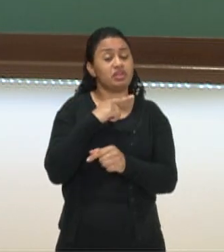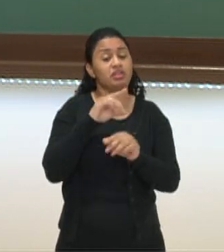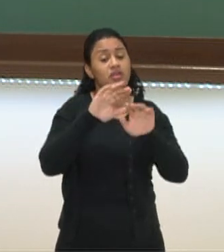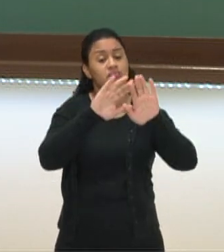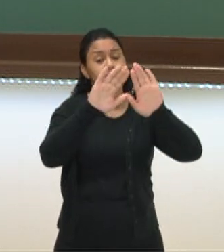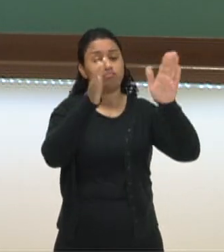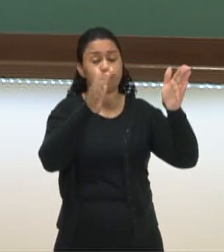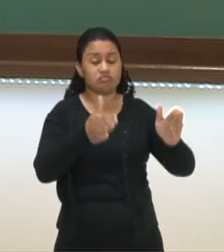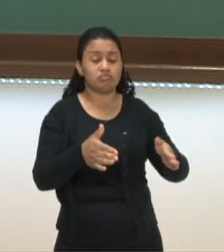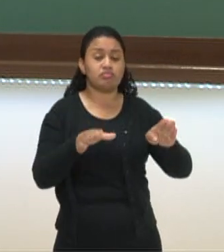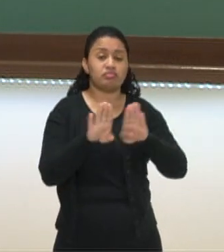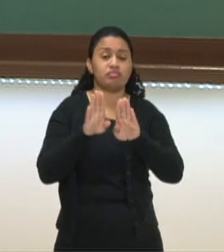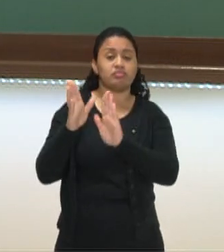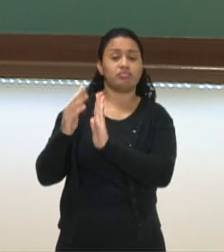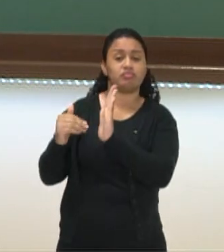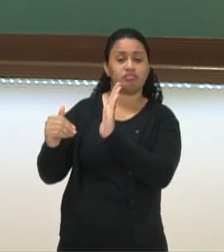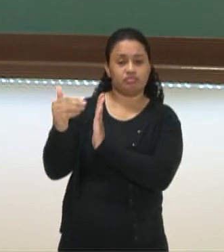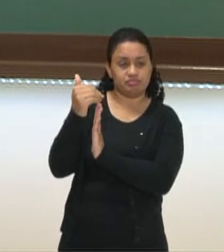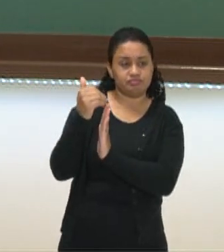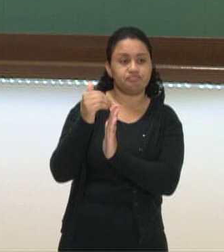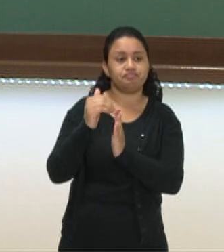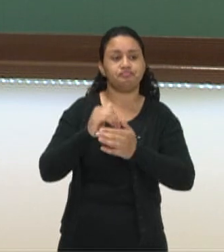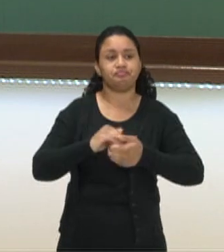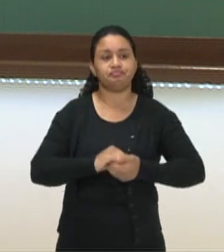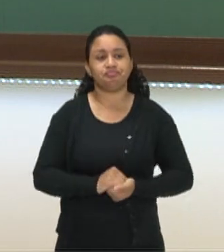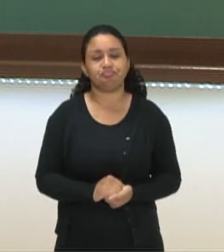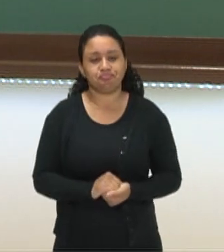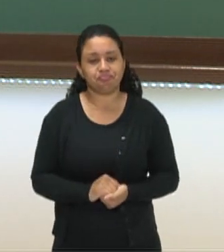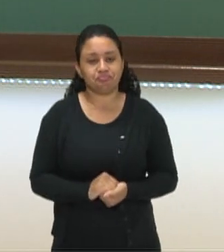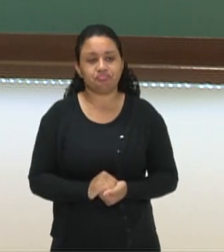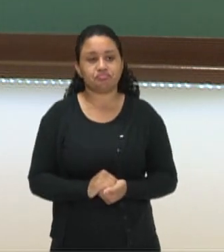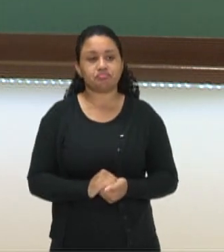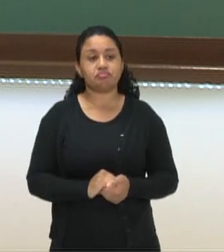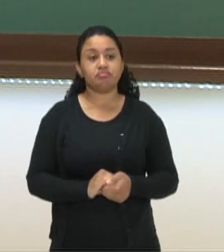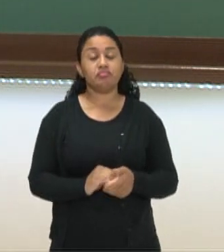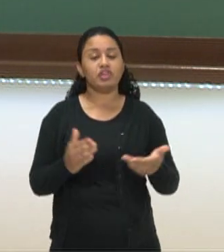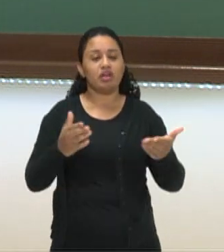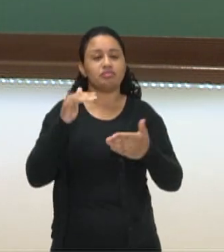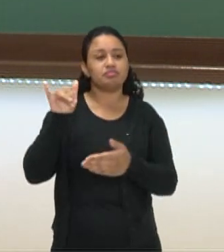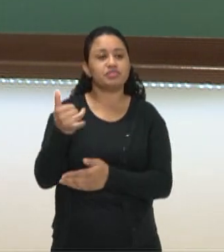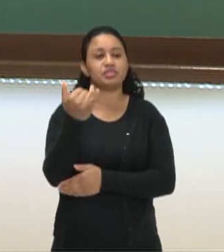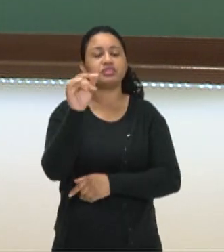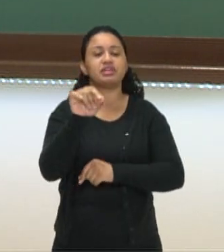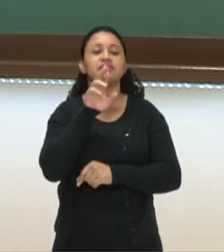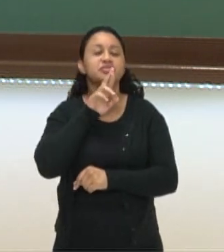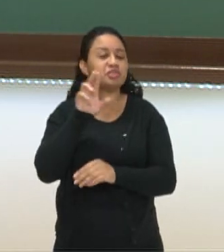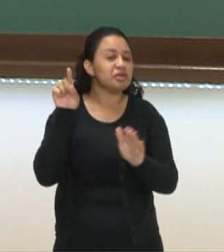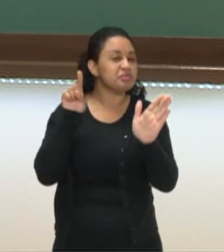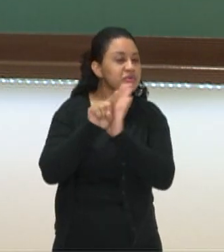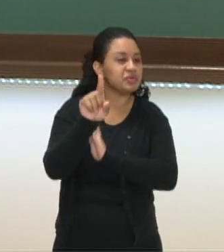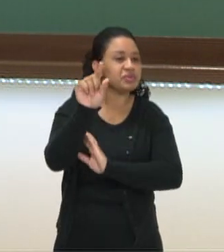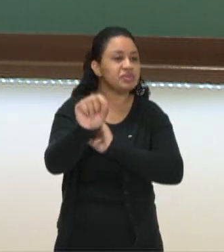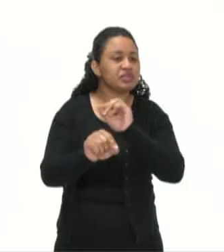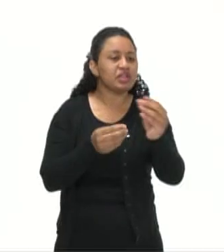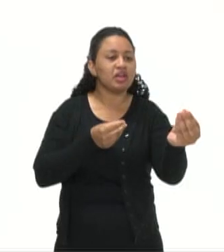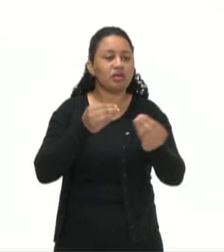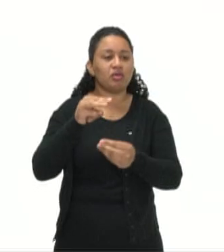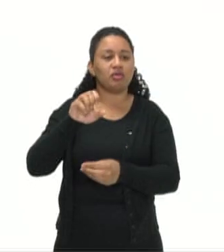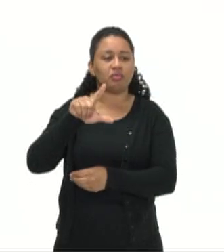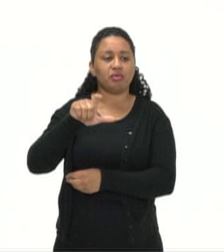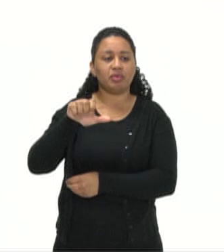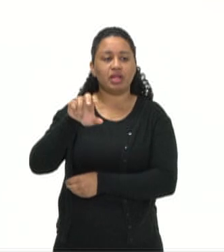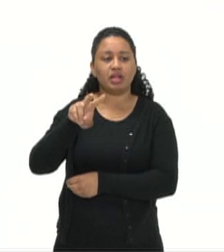escultura e dentro da pintura minimalista. Vamos aproveitar e já responder uma pergunta? Como o